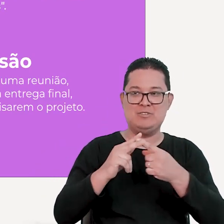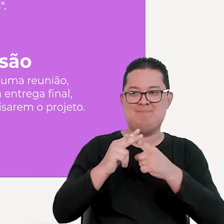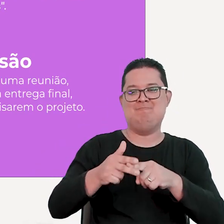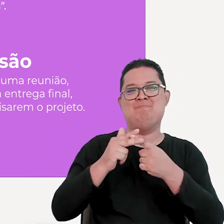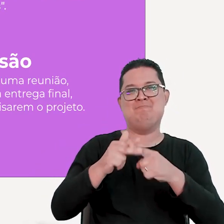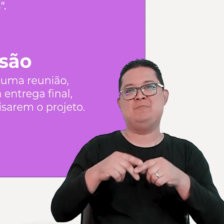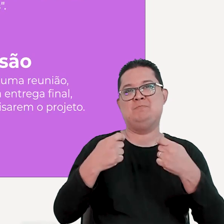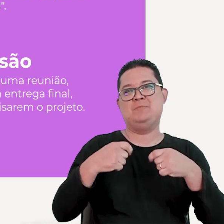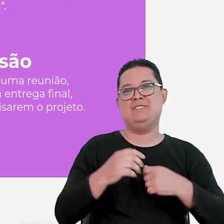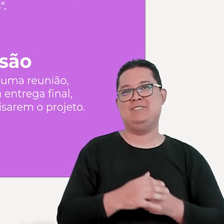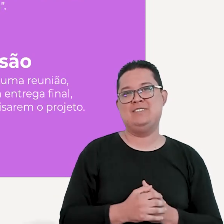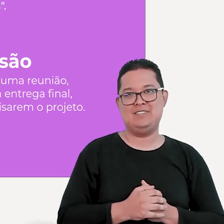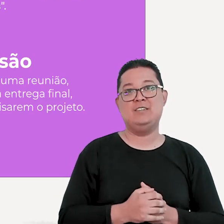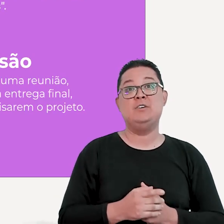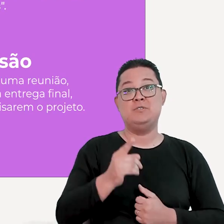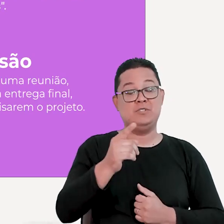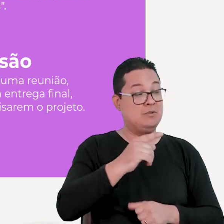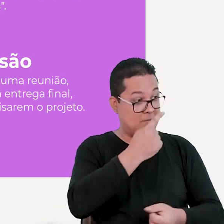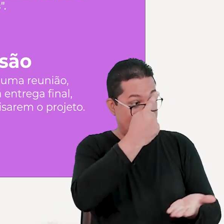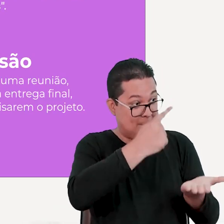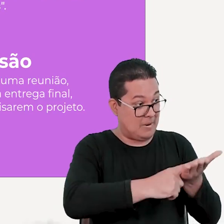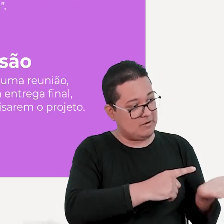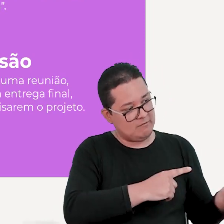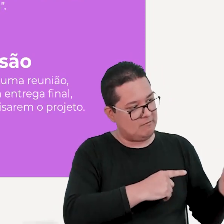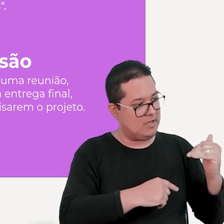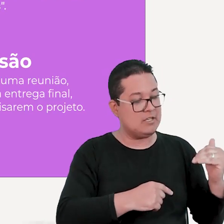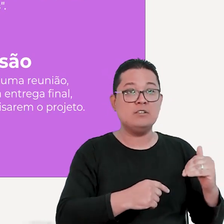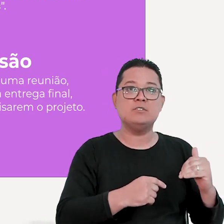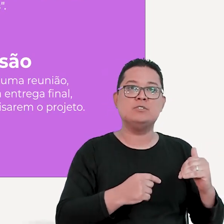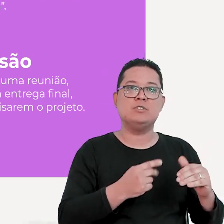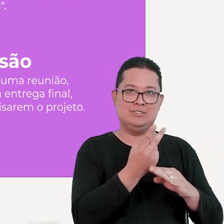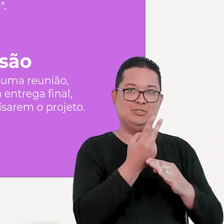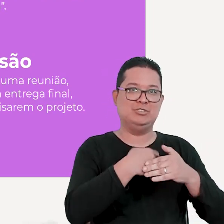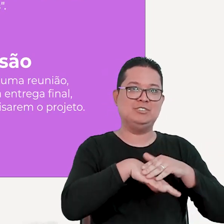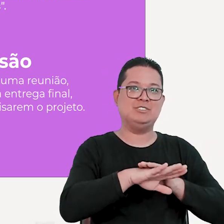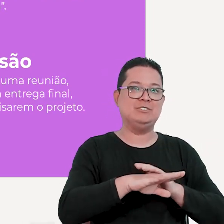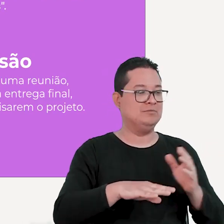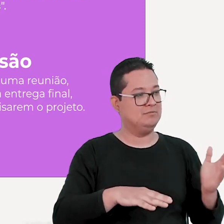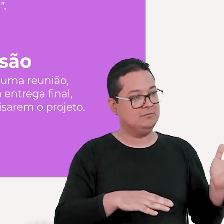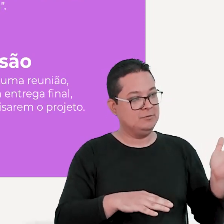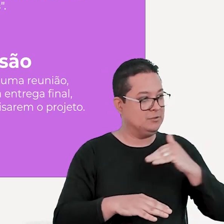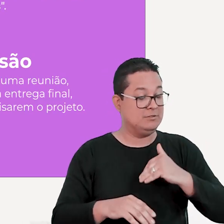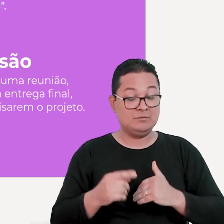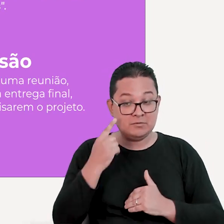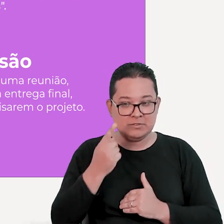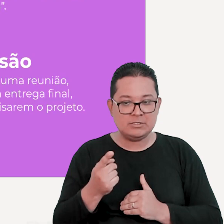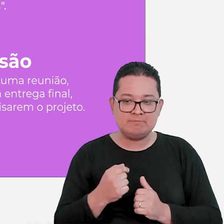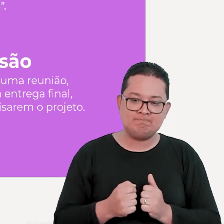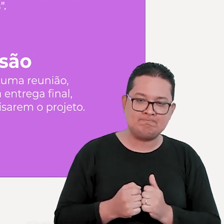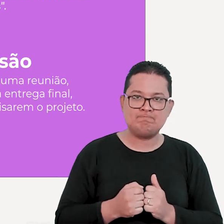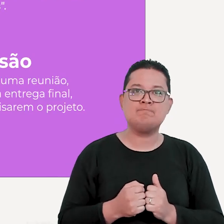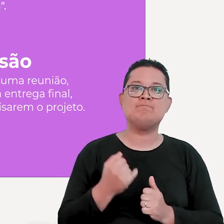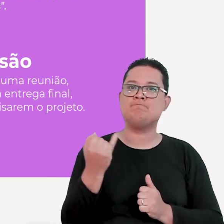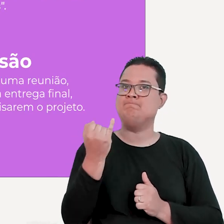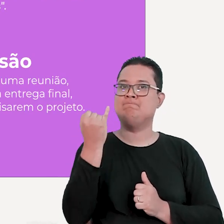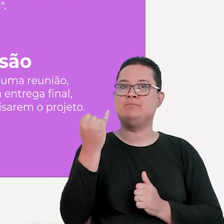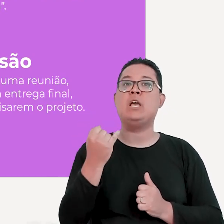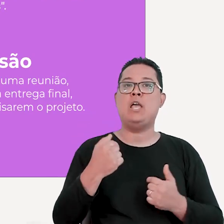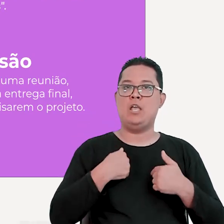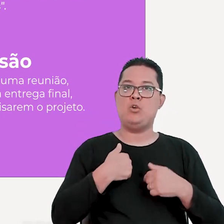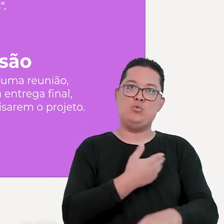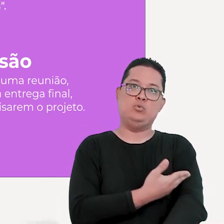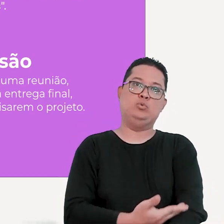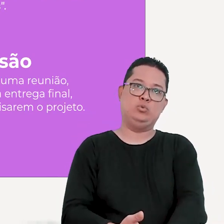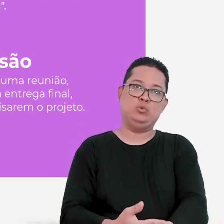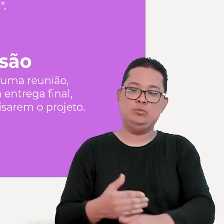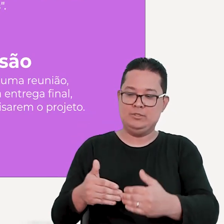de revisão com o designer é muito importante. Como geralmente eu faço ela, né? Mais ou menos uns 2 dias antes